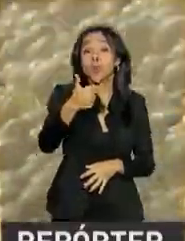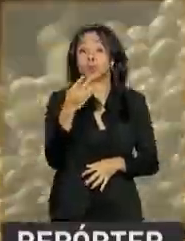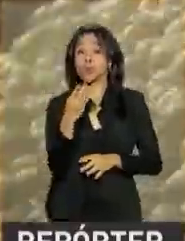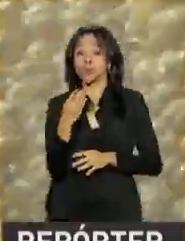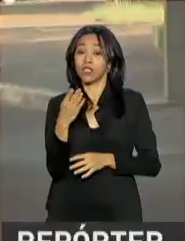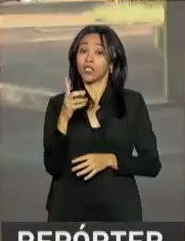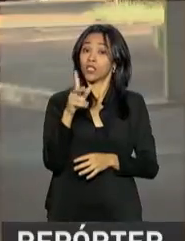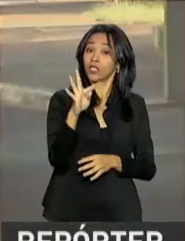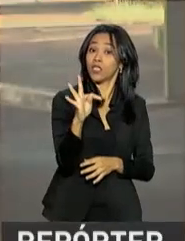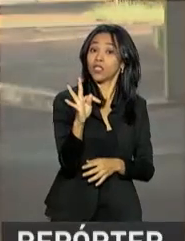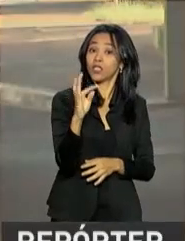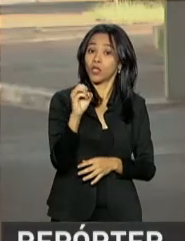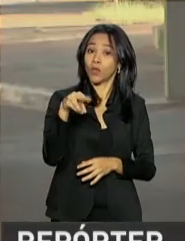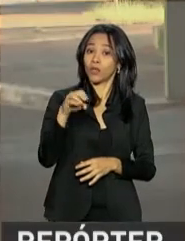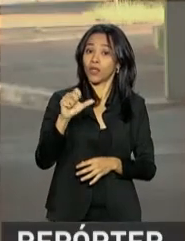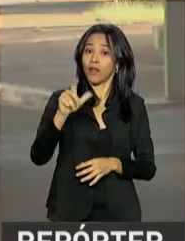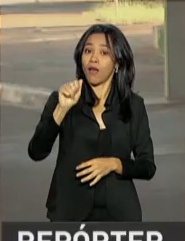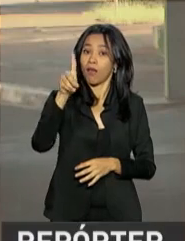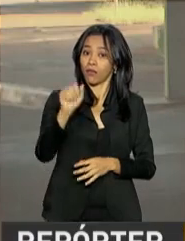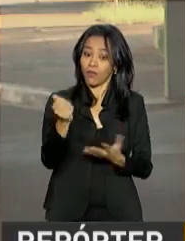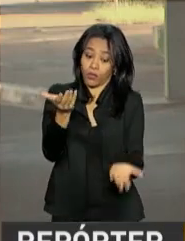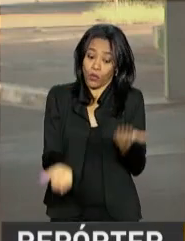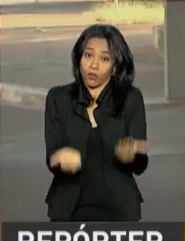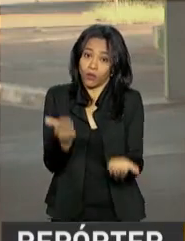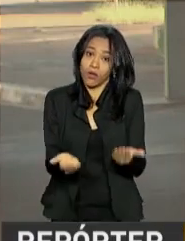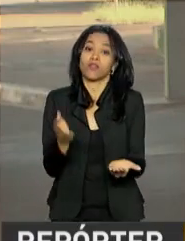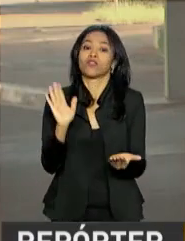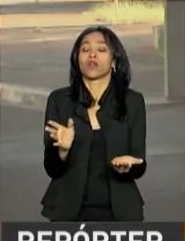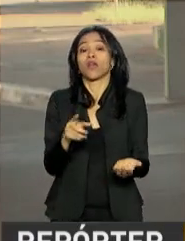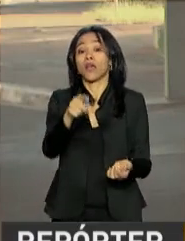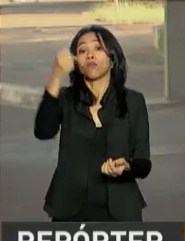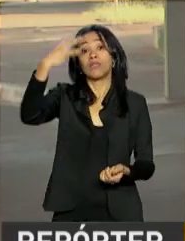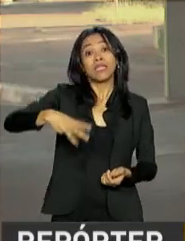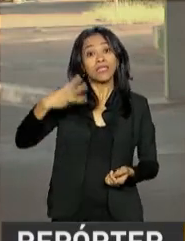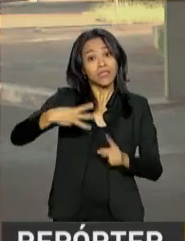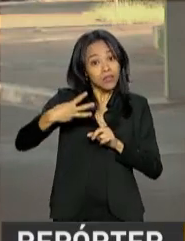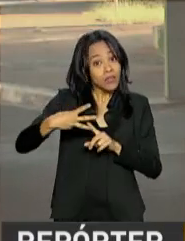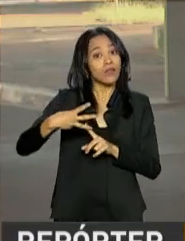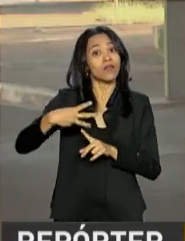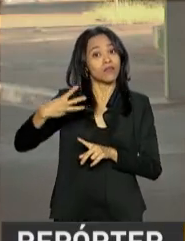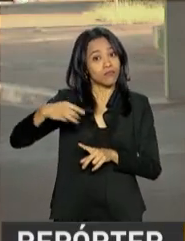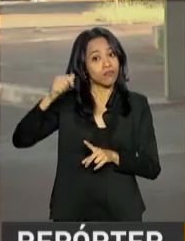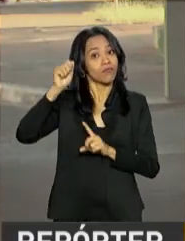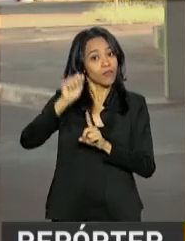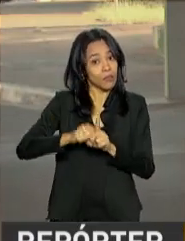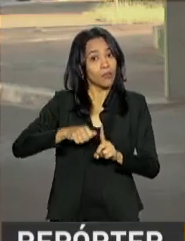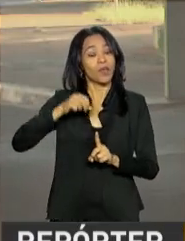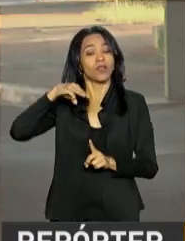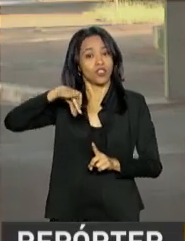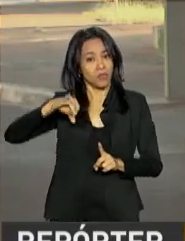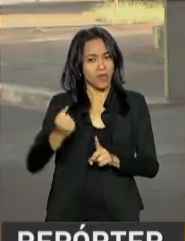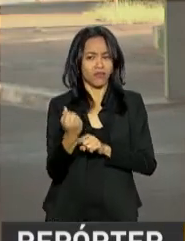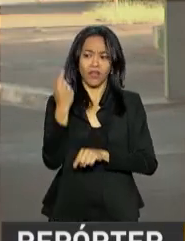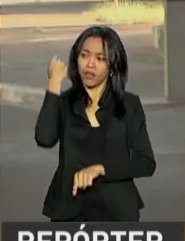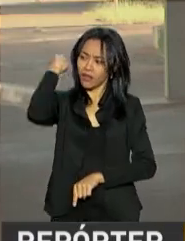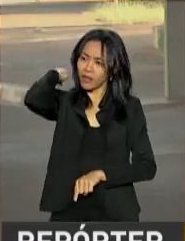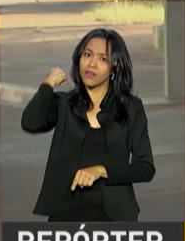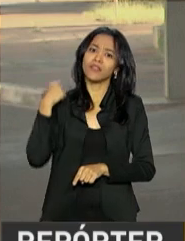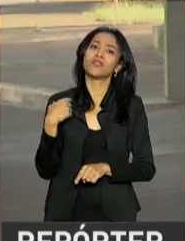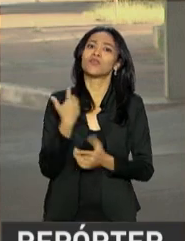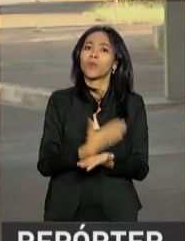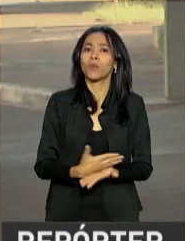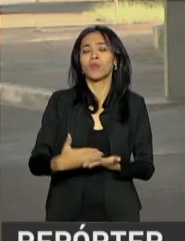toneladas o resultado foi o terceiro melhor já registrado em um mês de maio desde o início da série histórica do